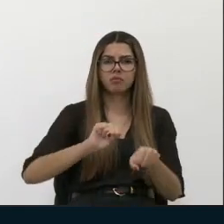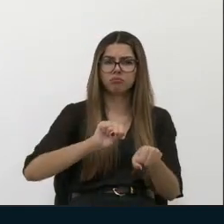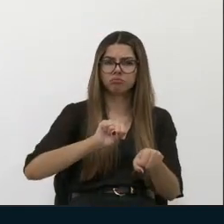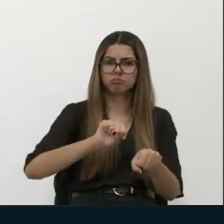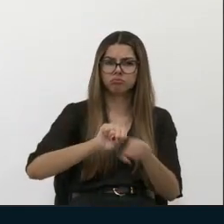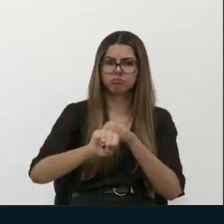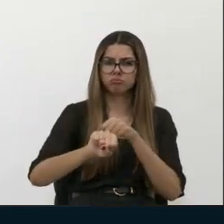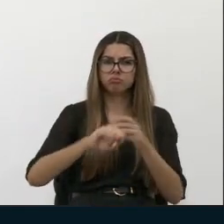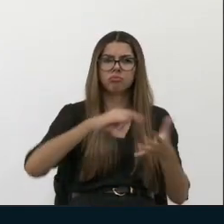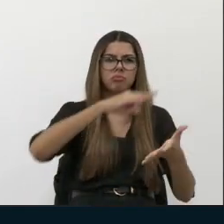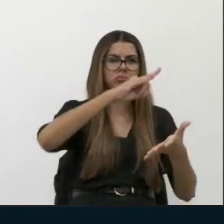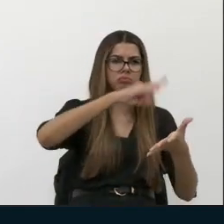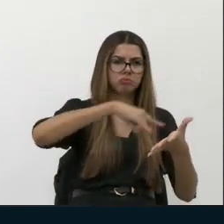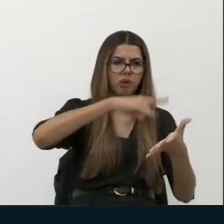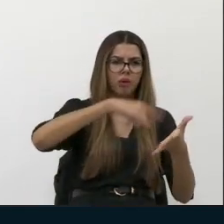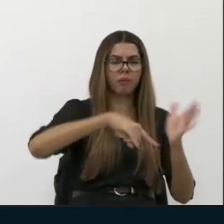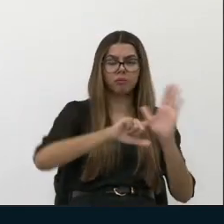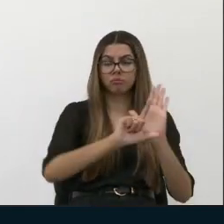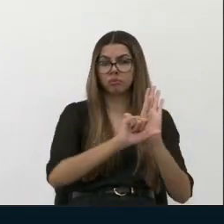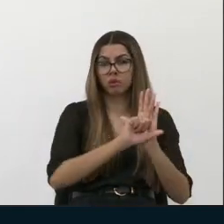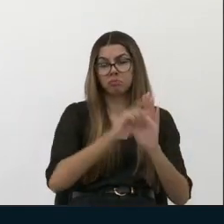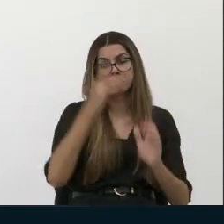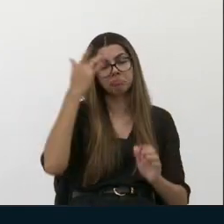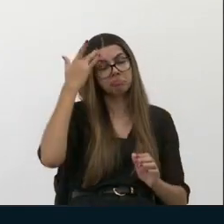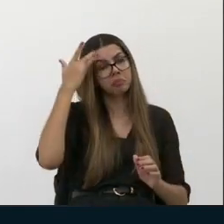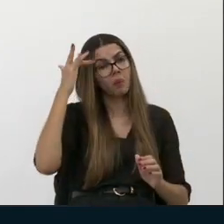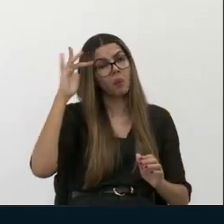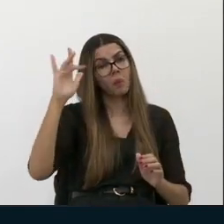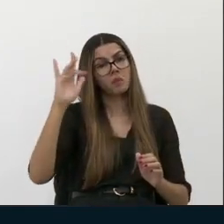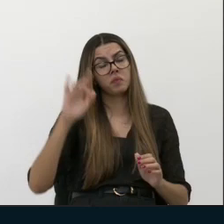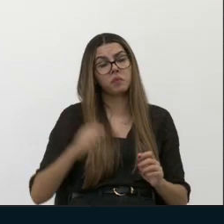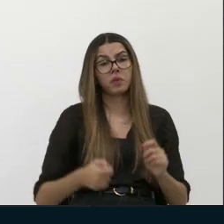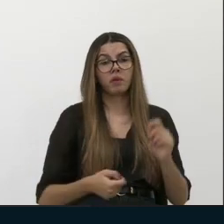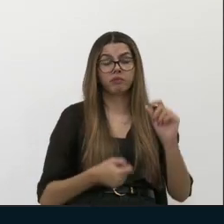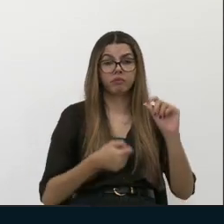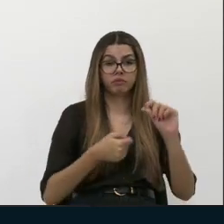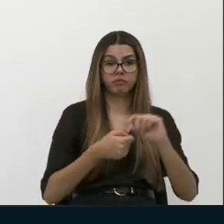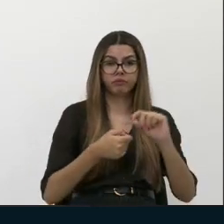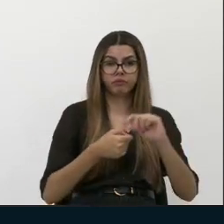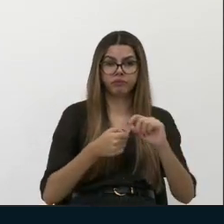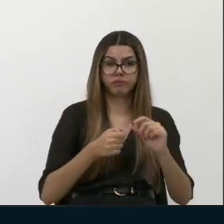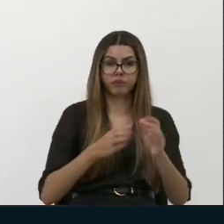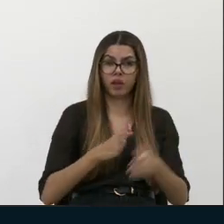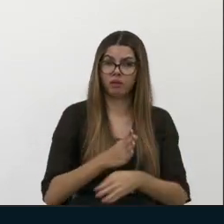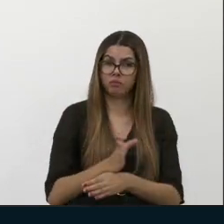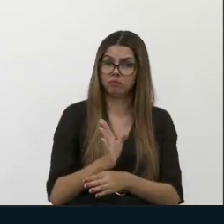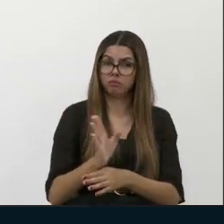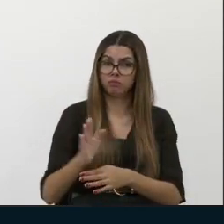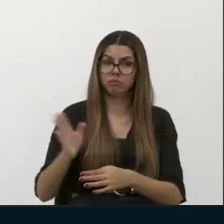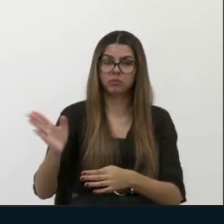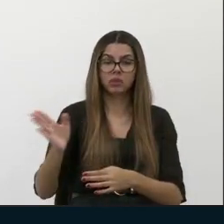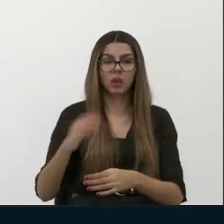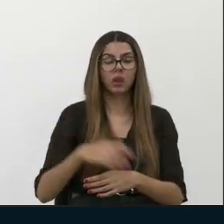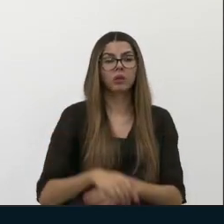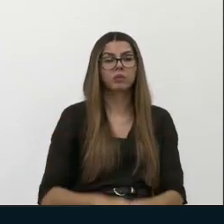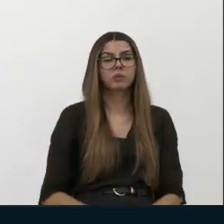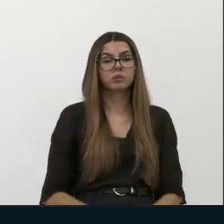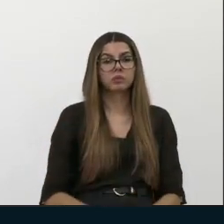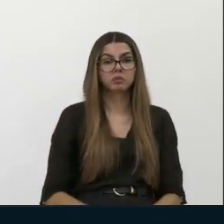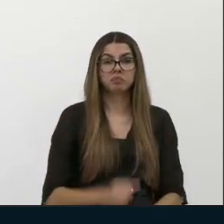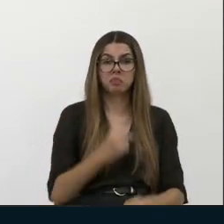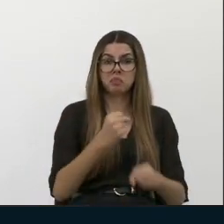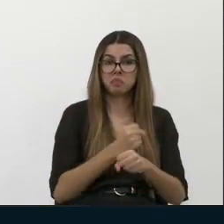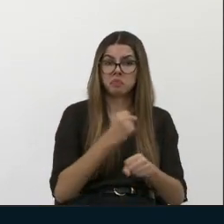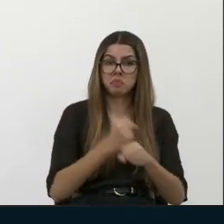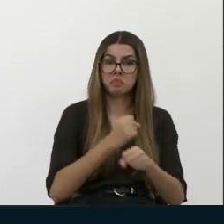sem ordem judicial, para fazer um acesso direto para Juscelino Kubitschek. Estão quebrando